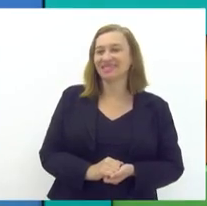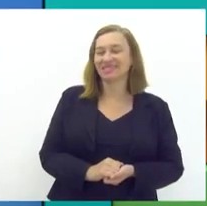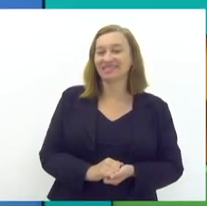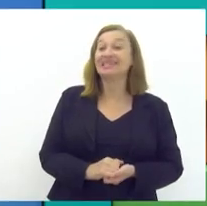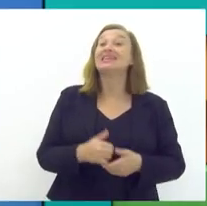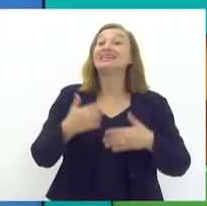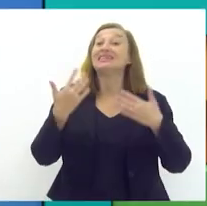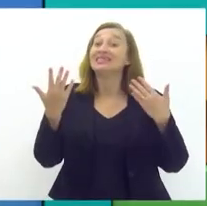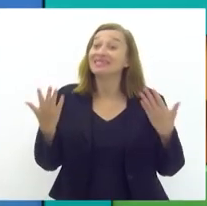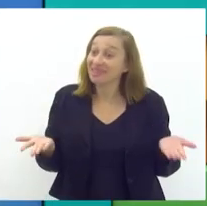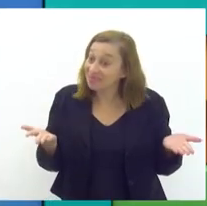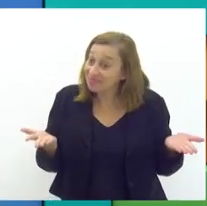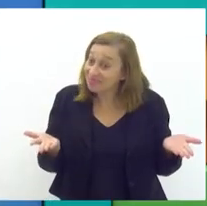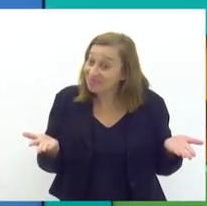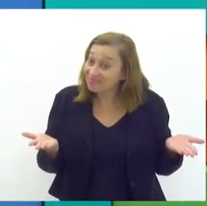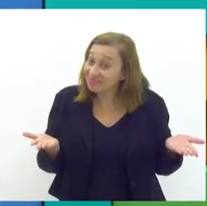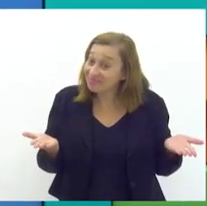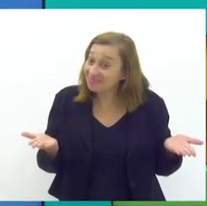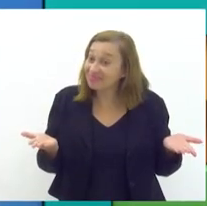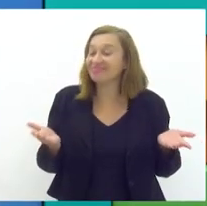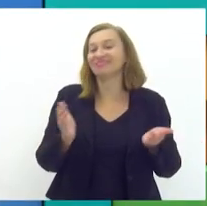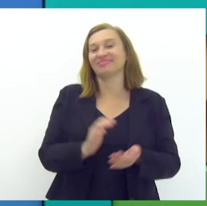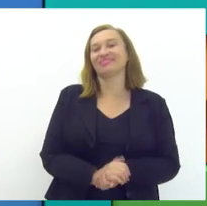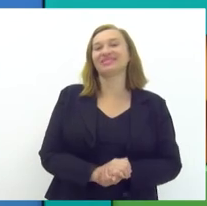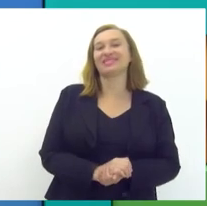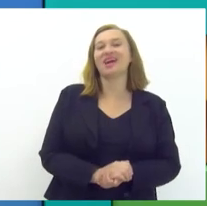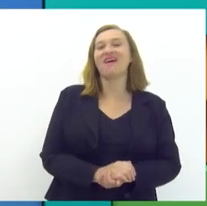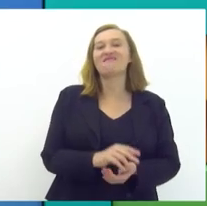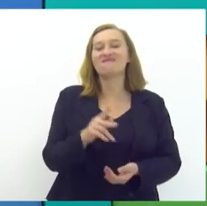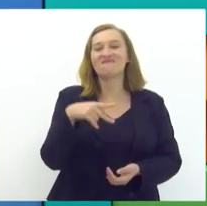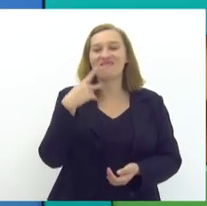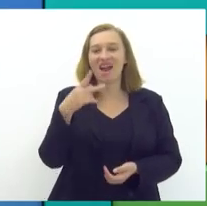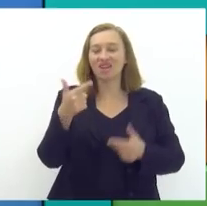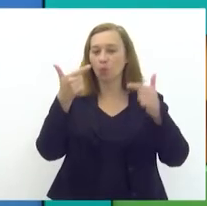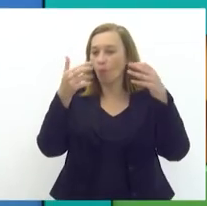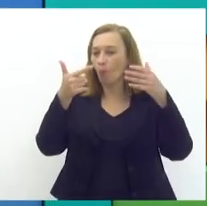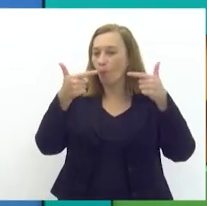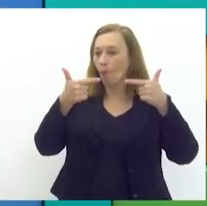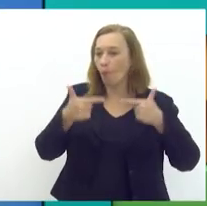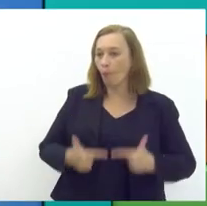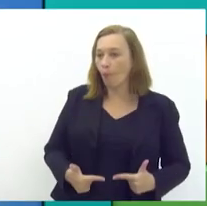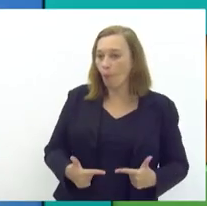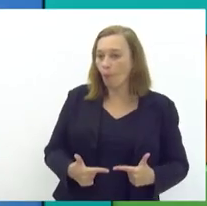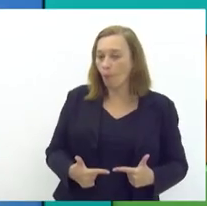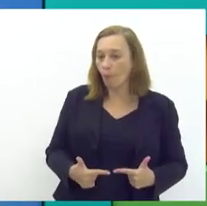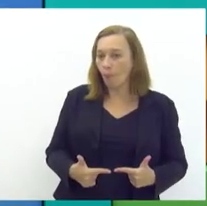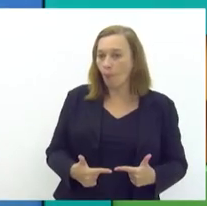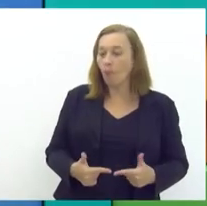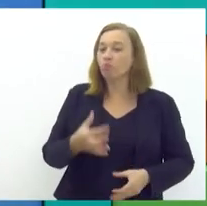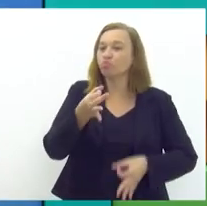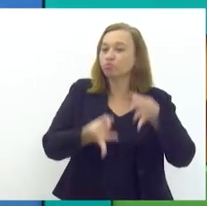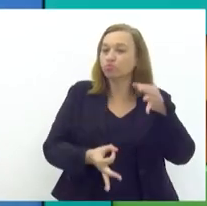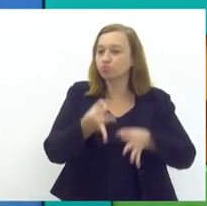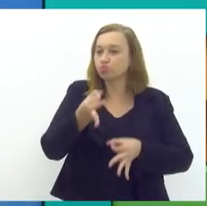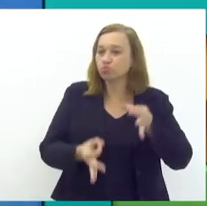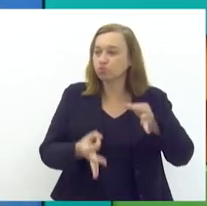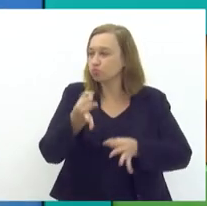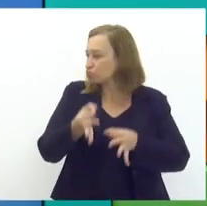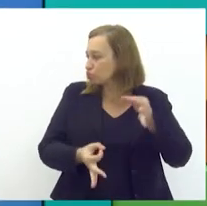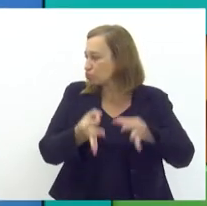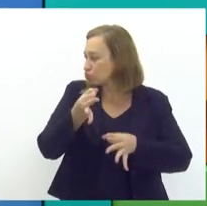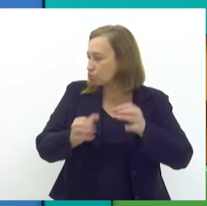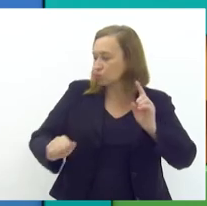então falando de neutralidade Equidade e justiça social